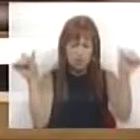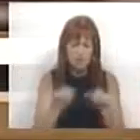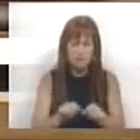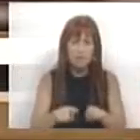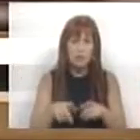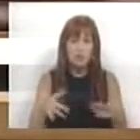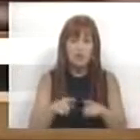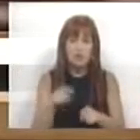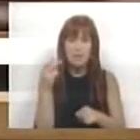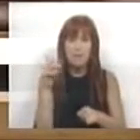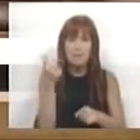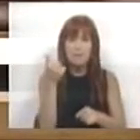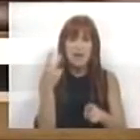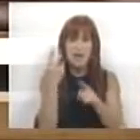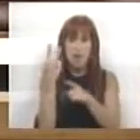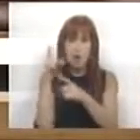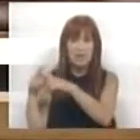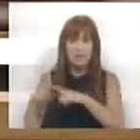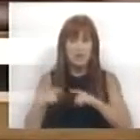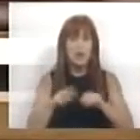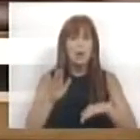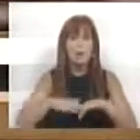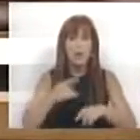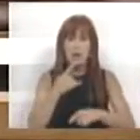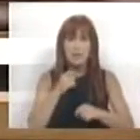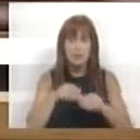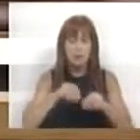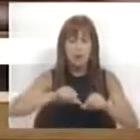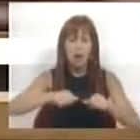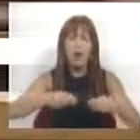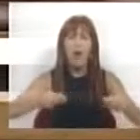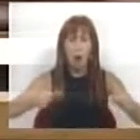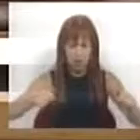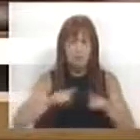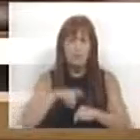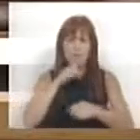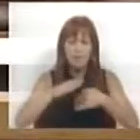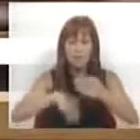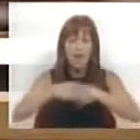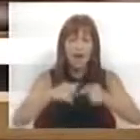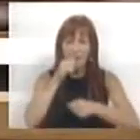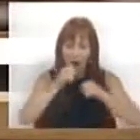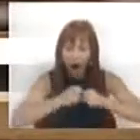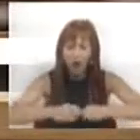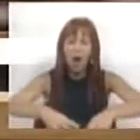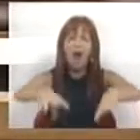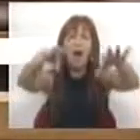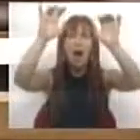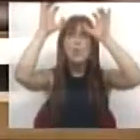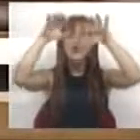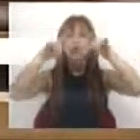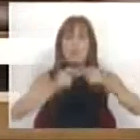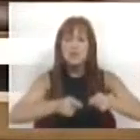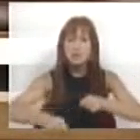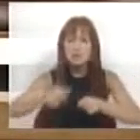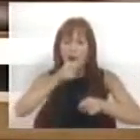na biodiversidade. Devido à elevada solubilidade, pode ser arrastado pelas águas da chuva para